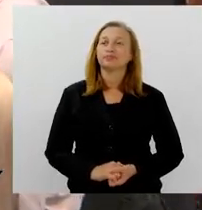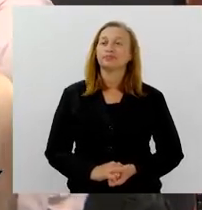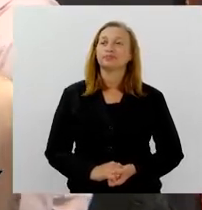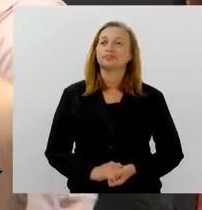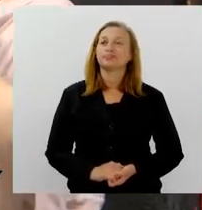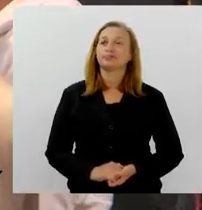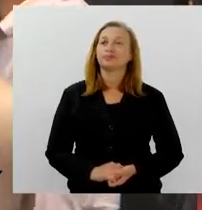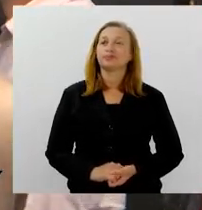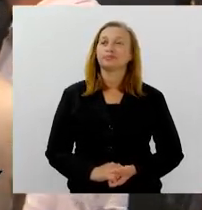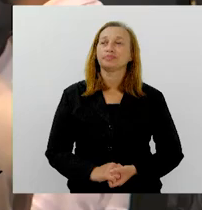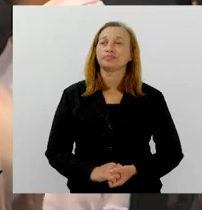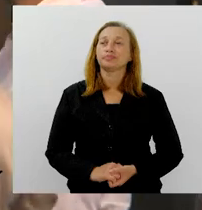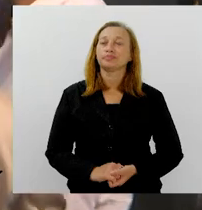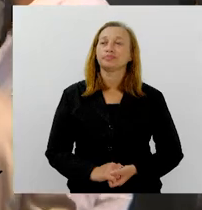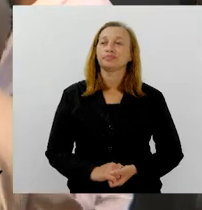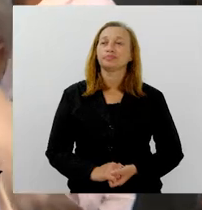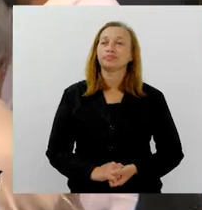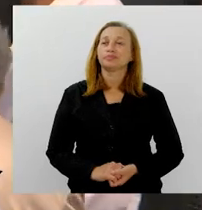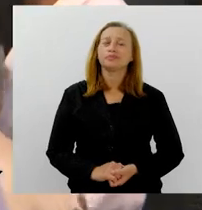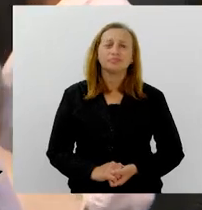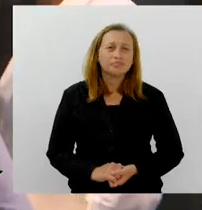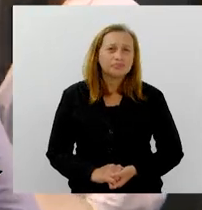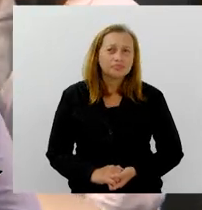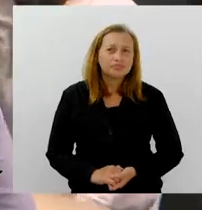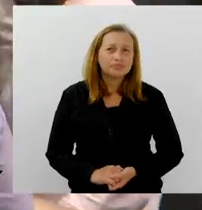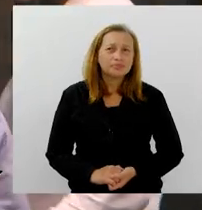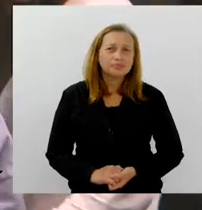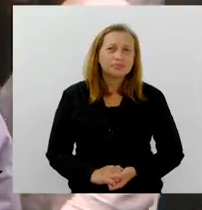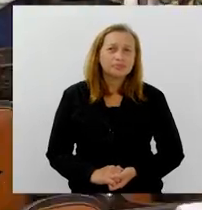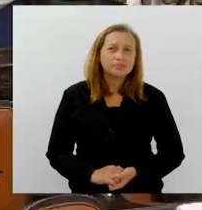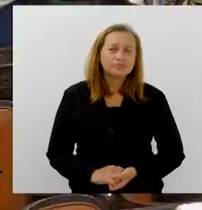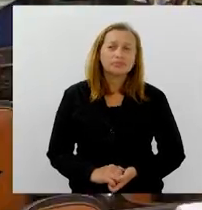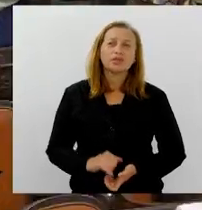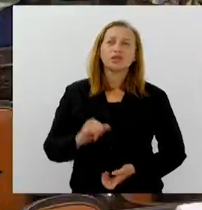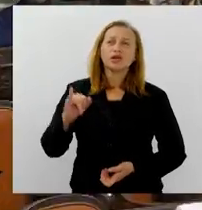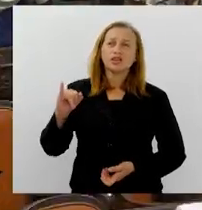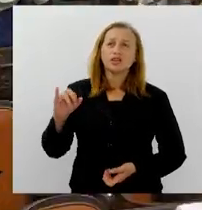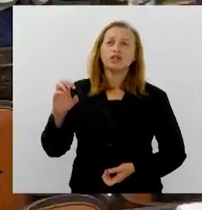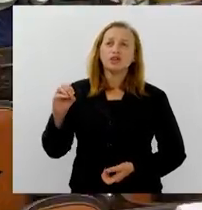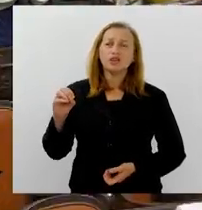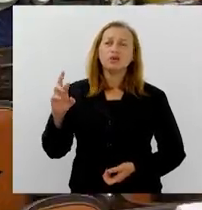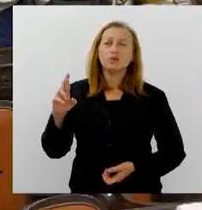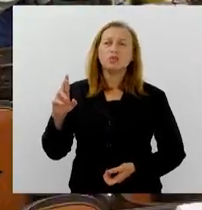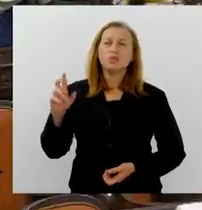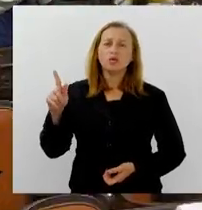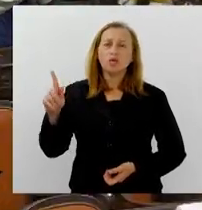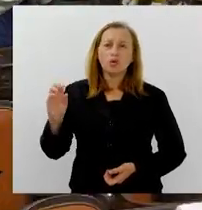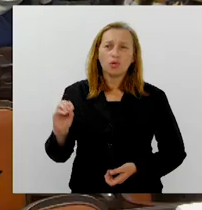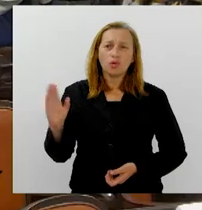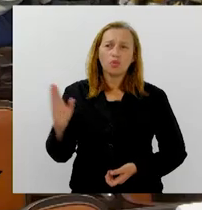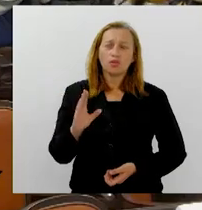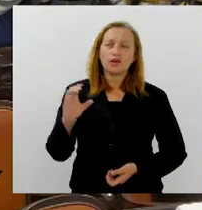Próximo agraciado, Igor Esteves Lopes.